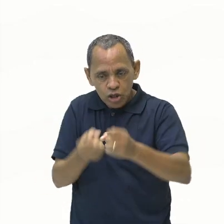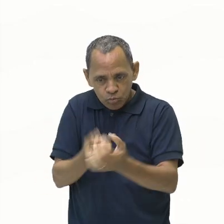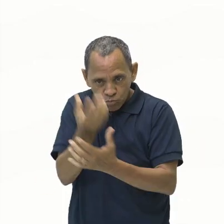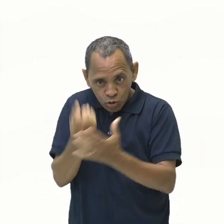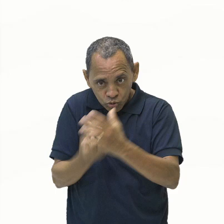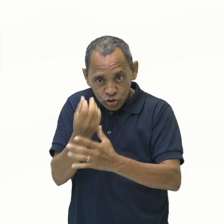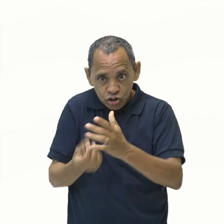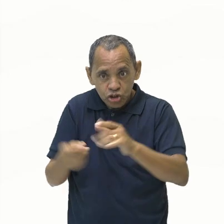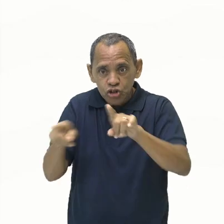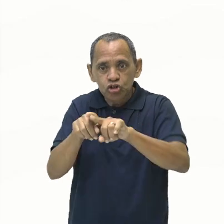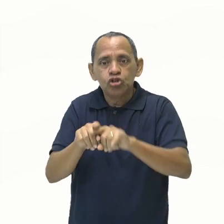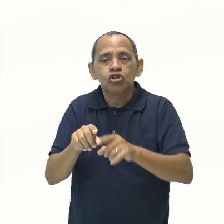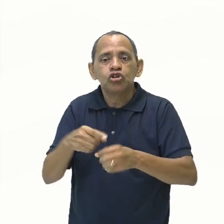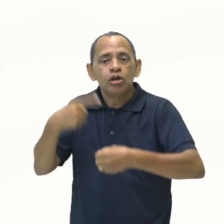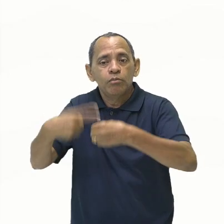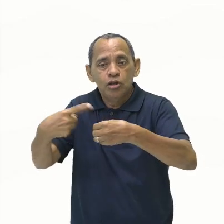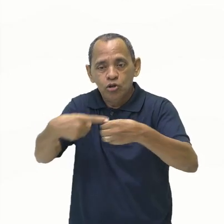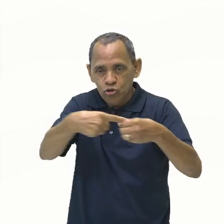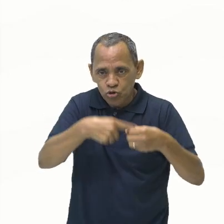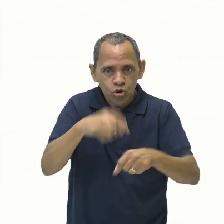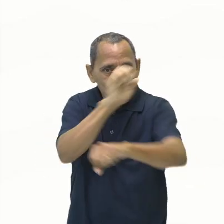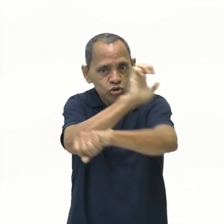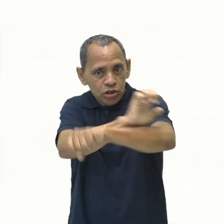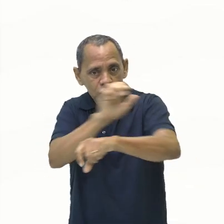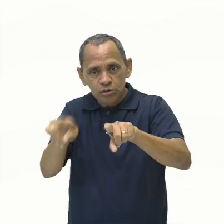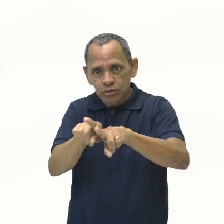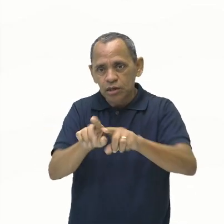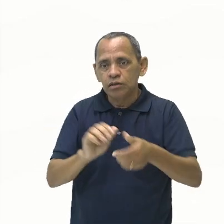interior dos estados,